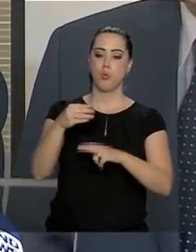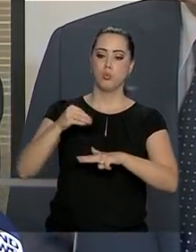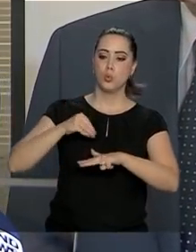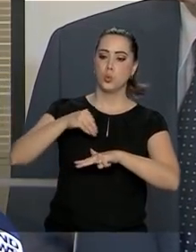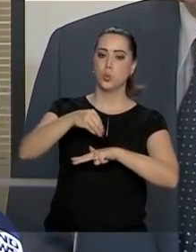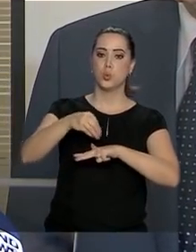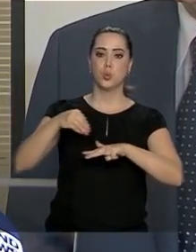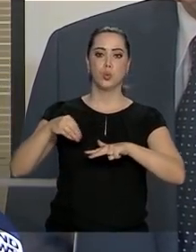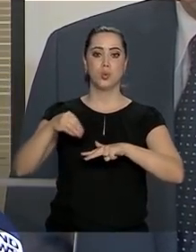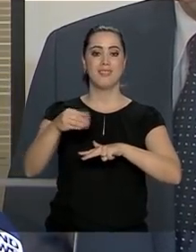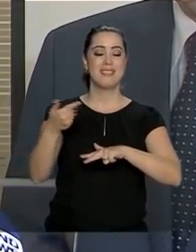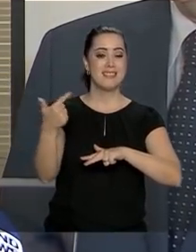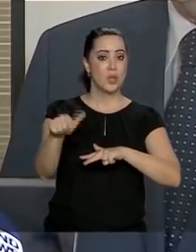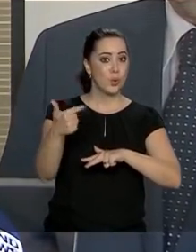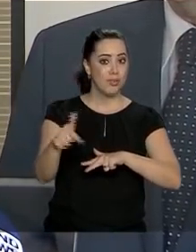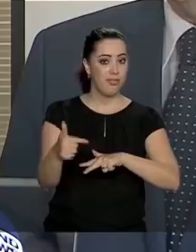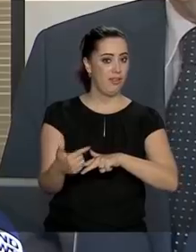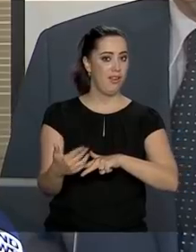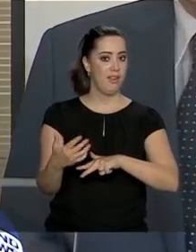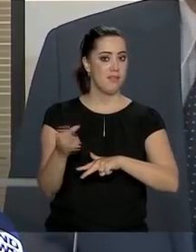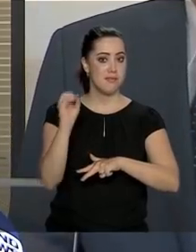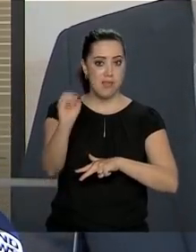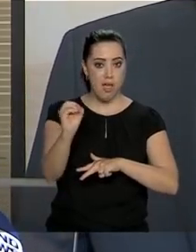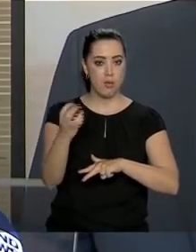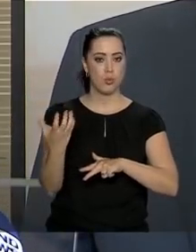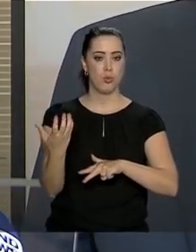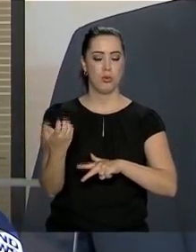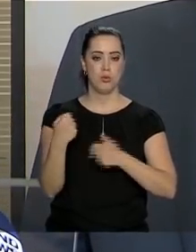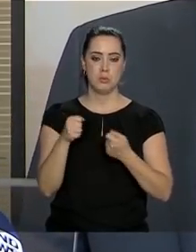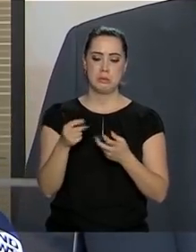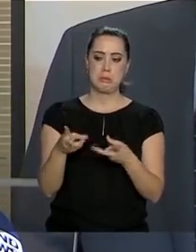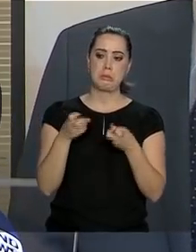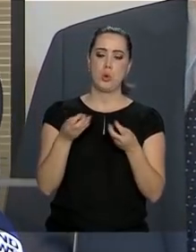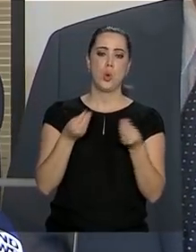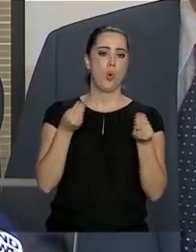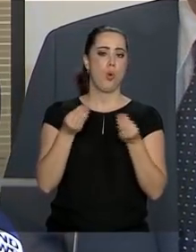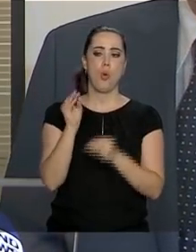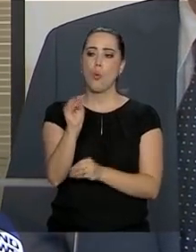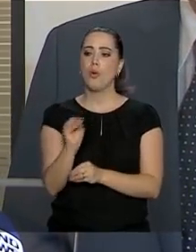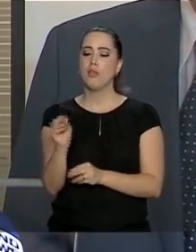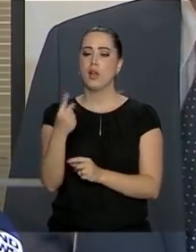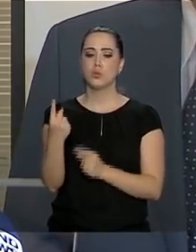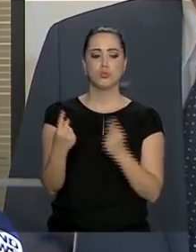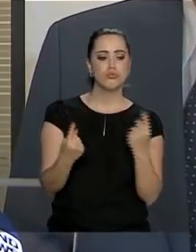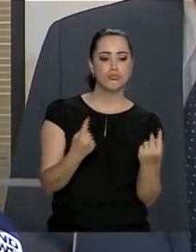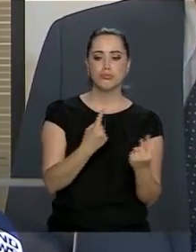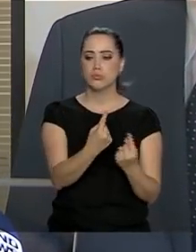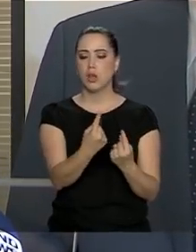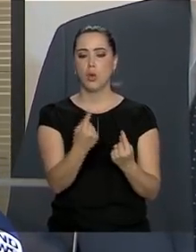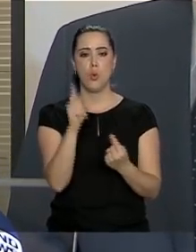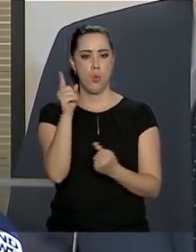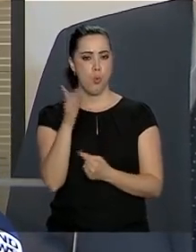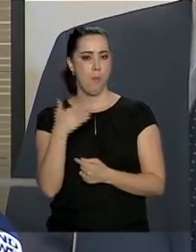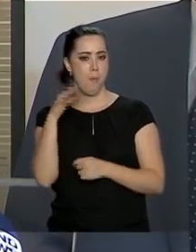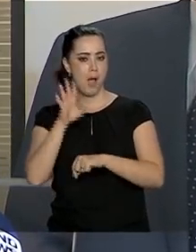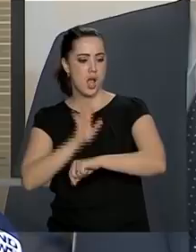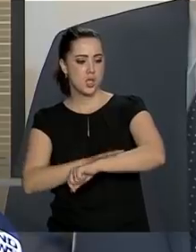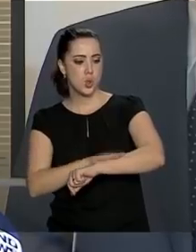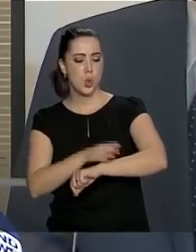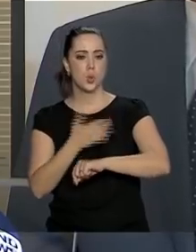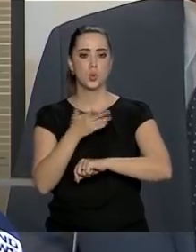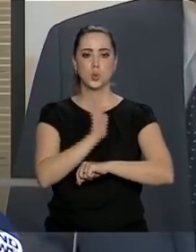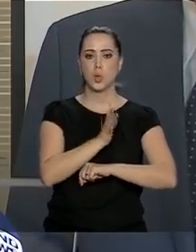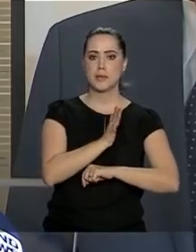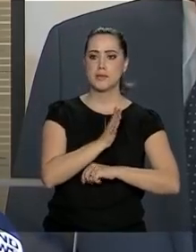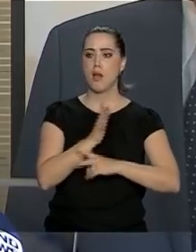magnética em nenhum dos 6 hospitais. Né? A gente tem que definir qual é o perfil, qual a linha de cuidado desses hospitais. Um vai fazer mais ortopedia, cardiologia, o